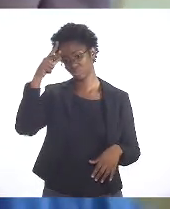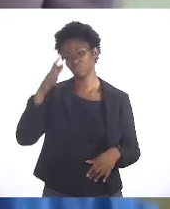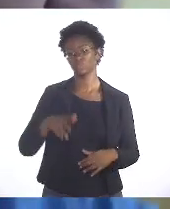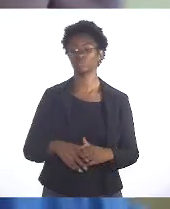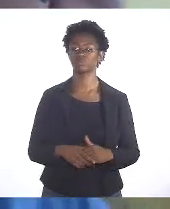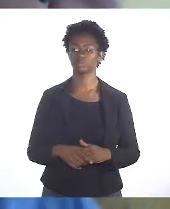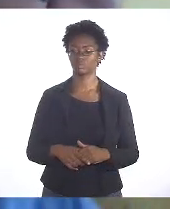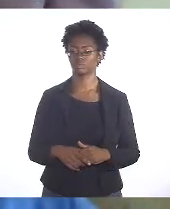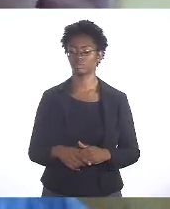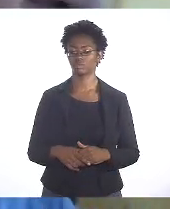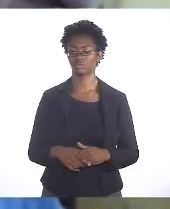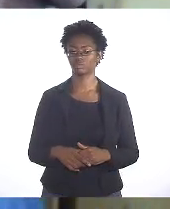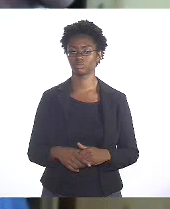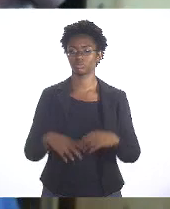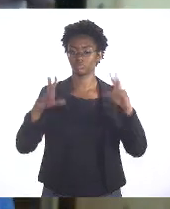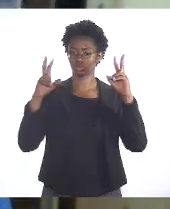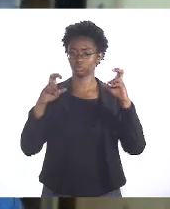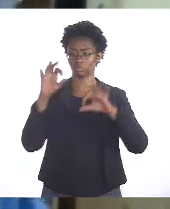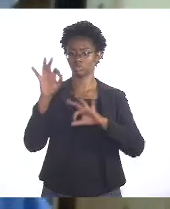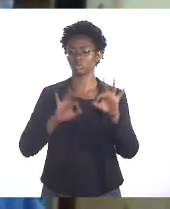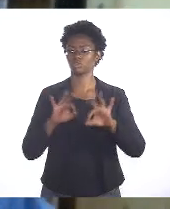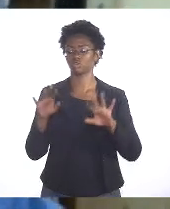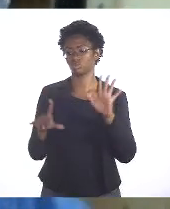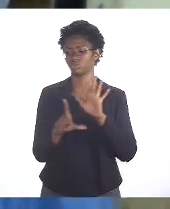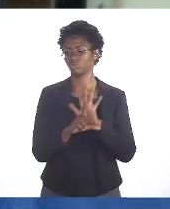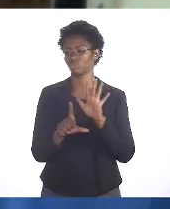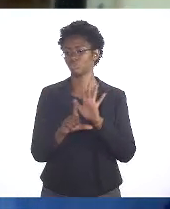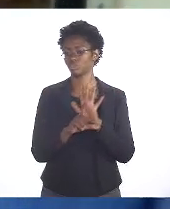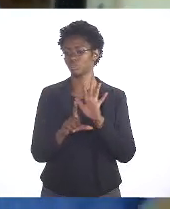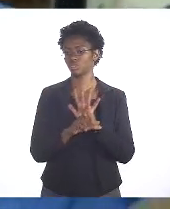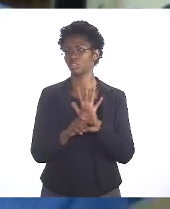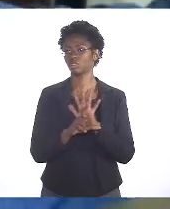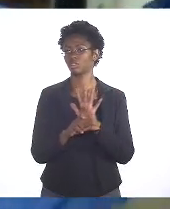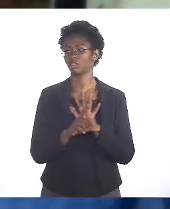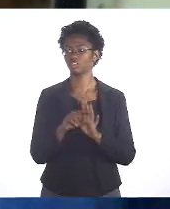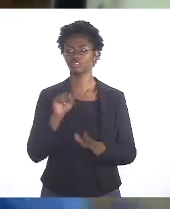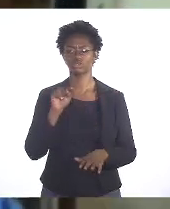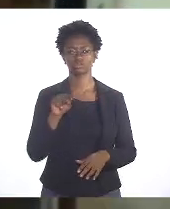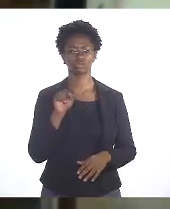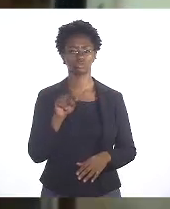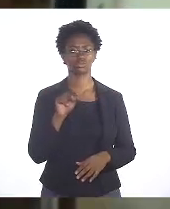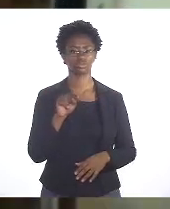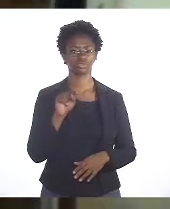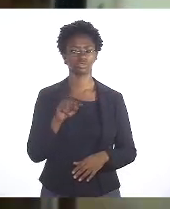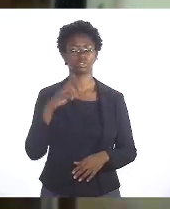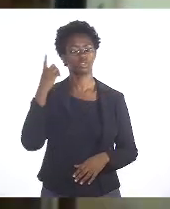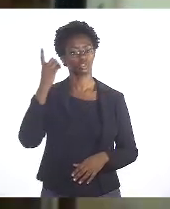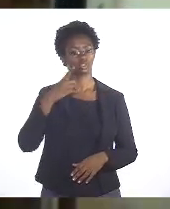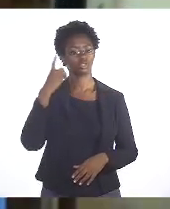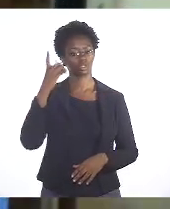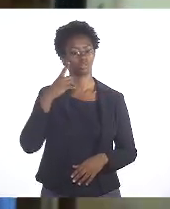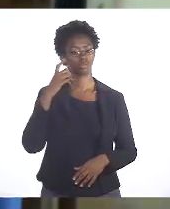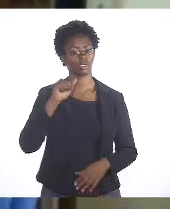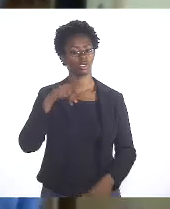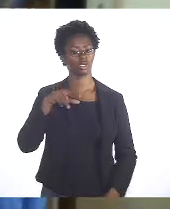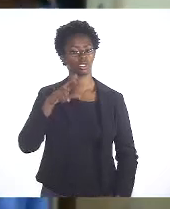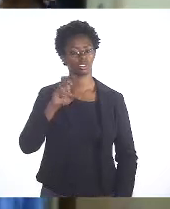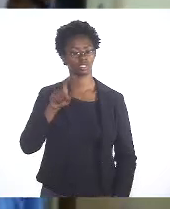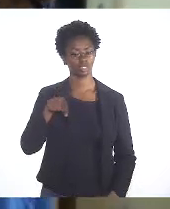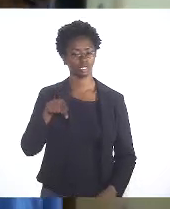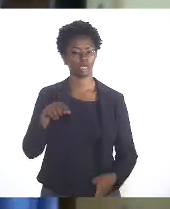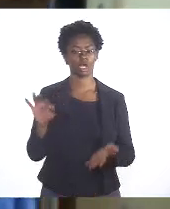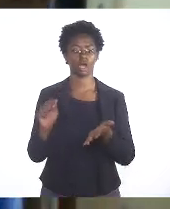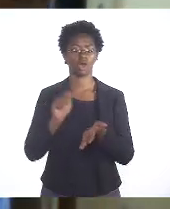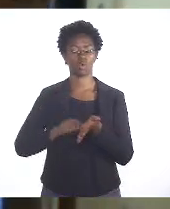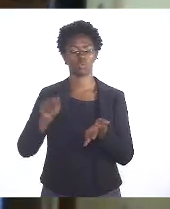o projeto de lei que Vossa Excelência, deputado André Ciliano, é um dos